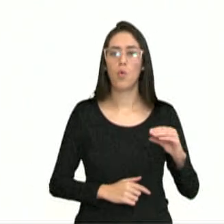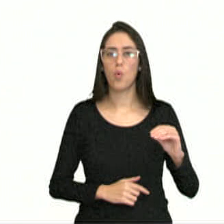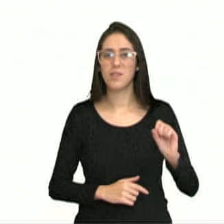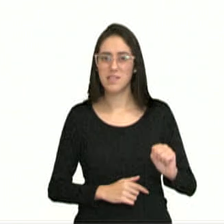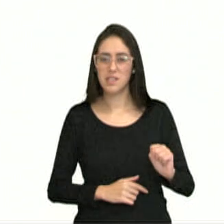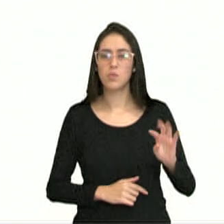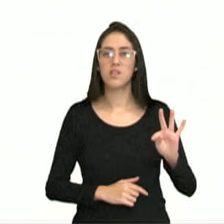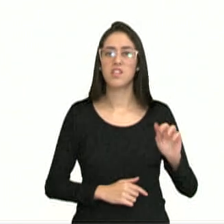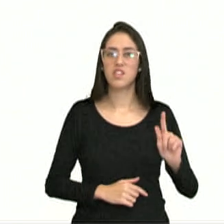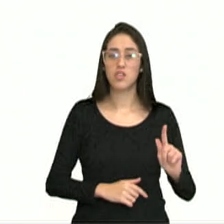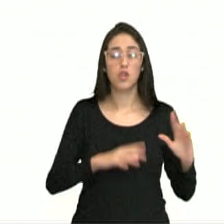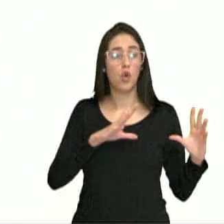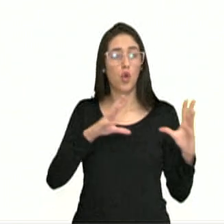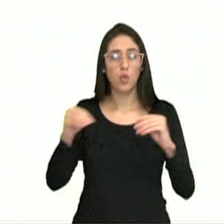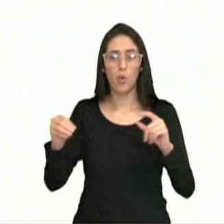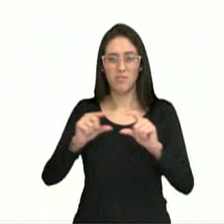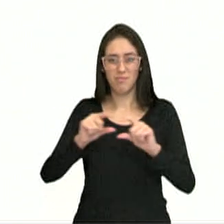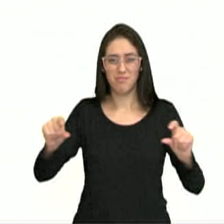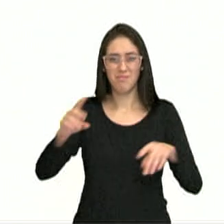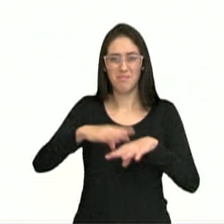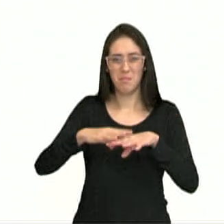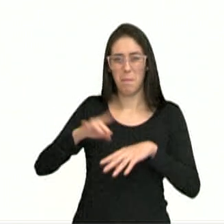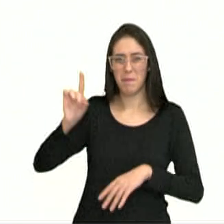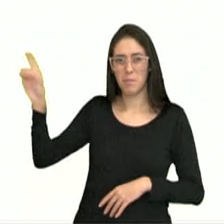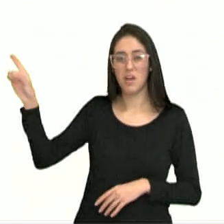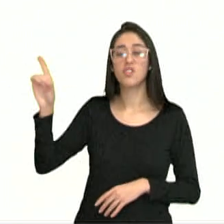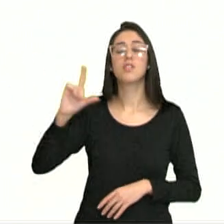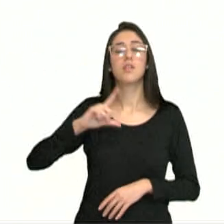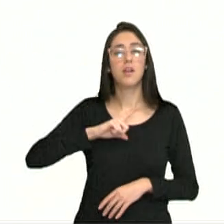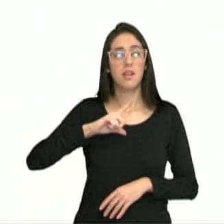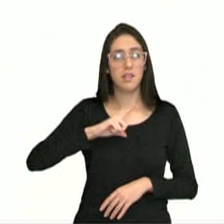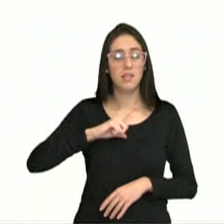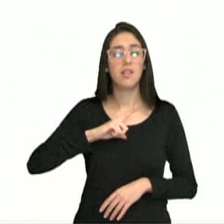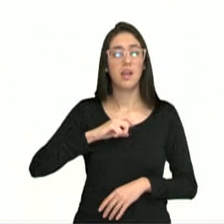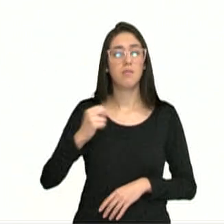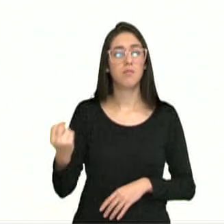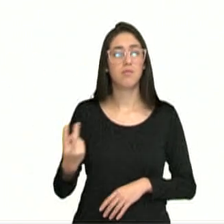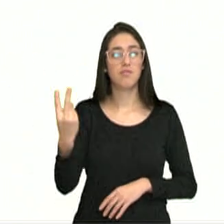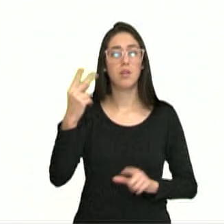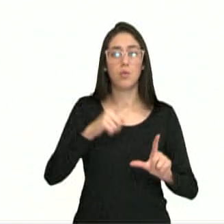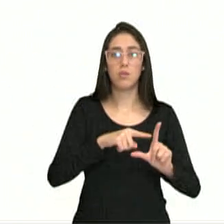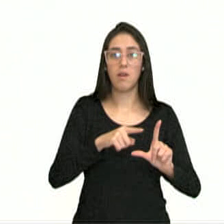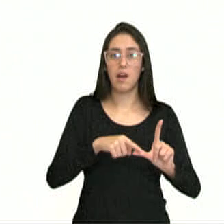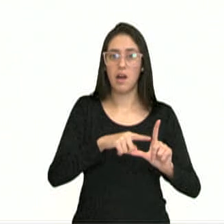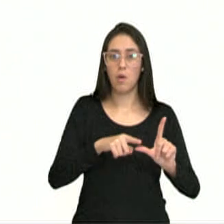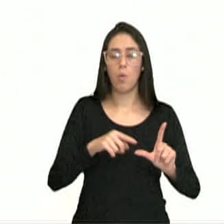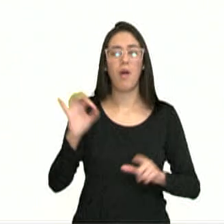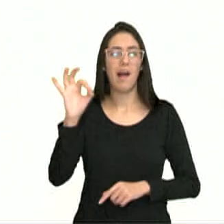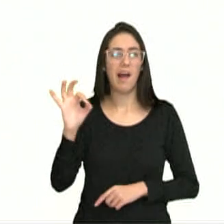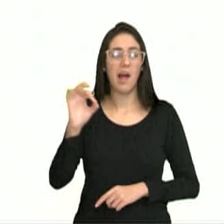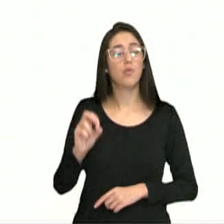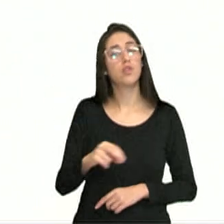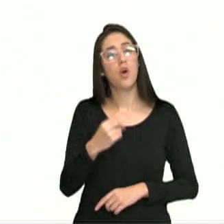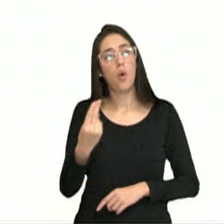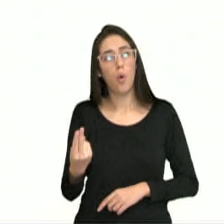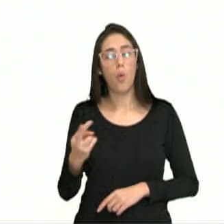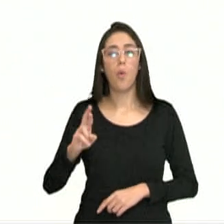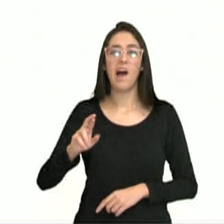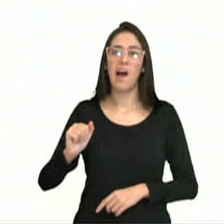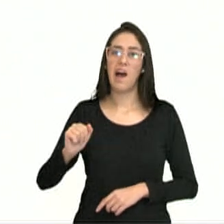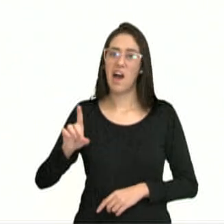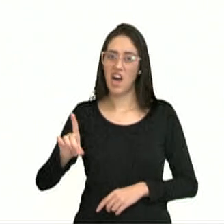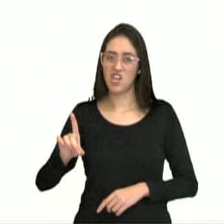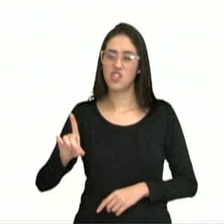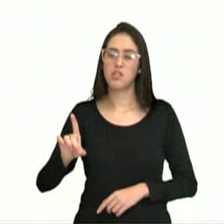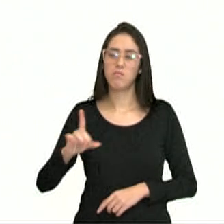trigonométricas, elas se relacionam com o valor do ângulo em graus ou em radianos. Com o valor da